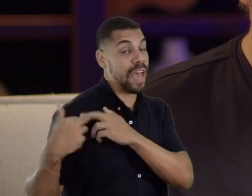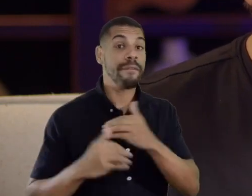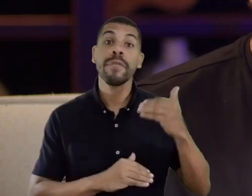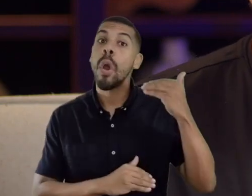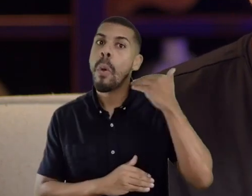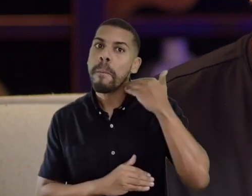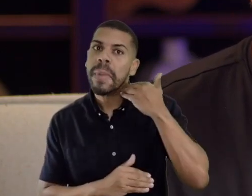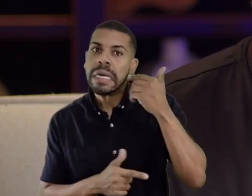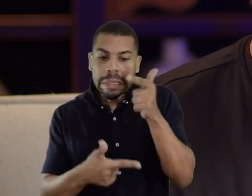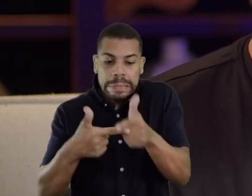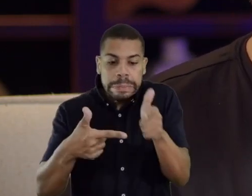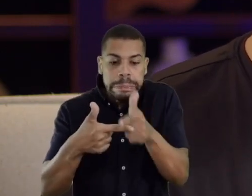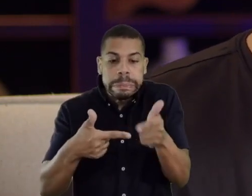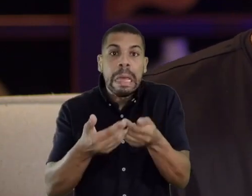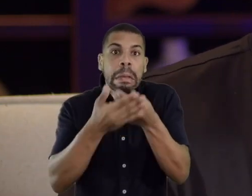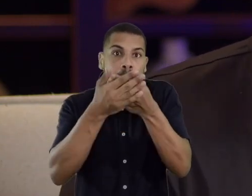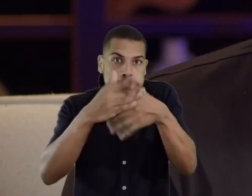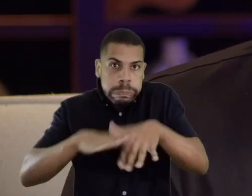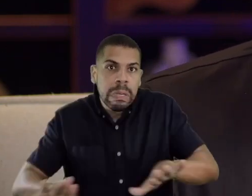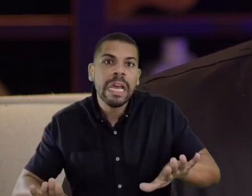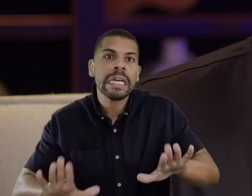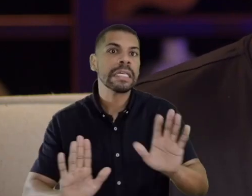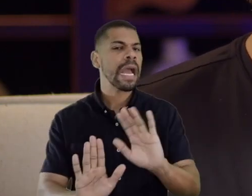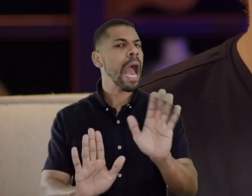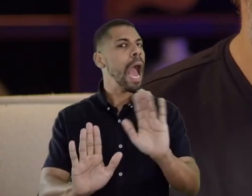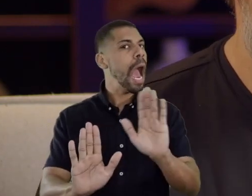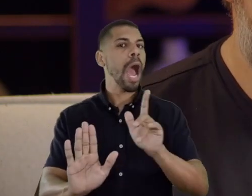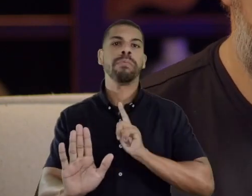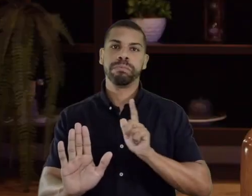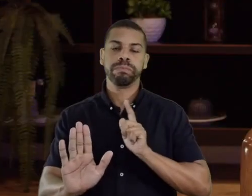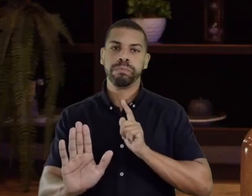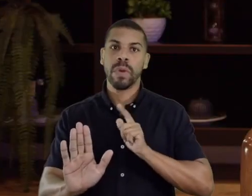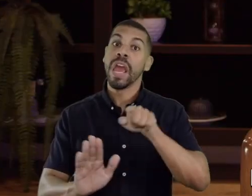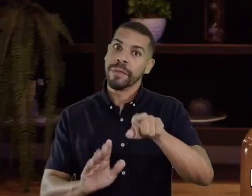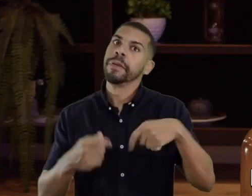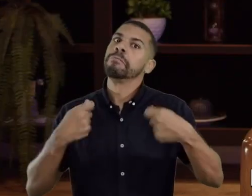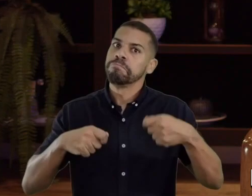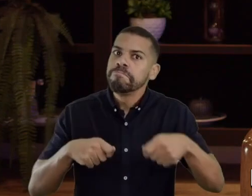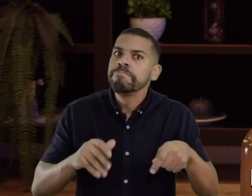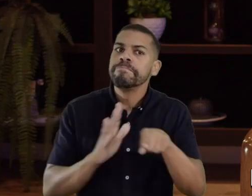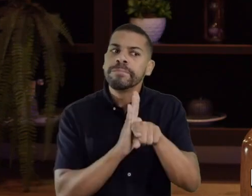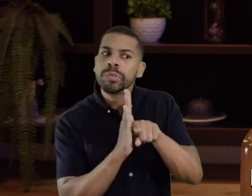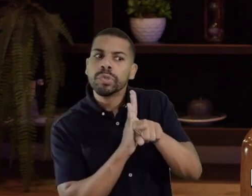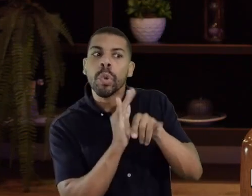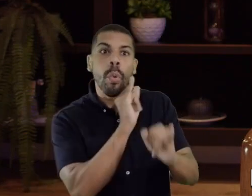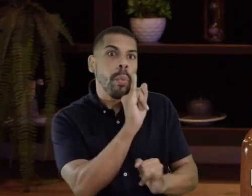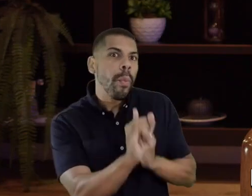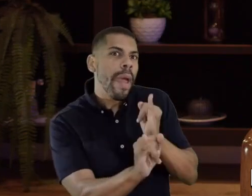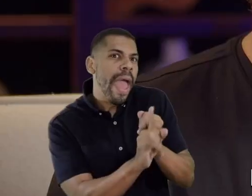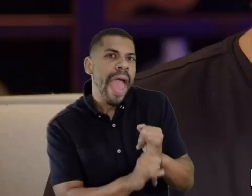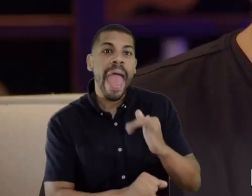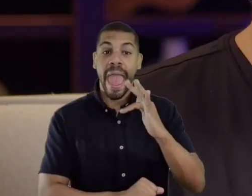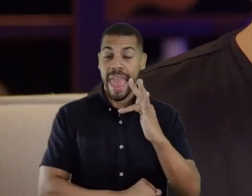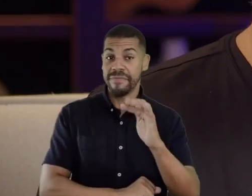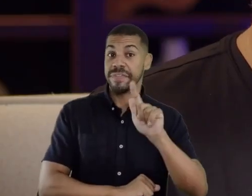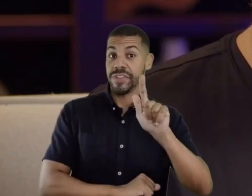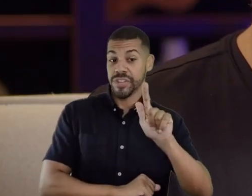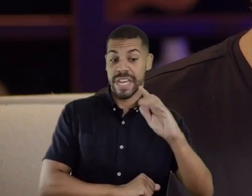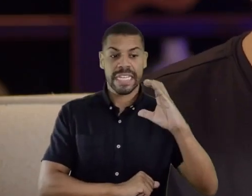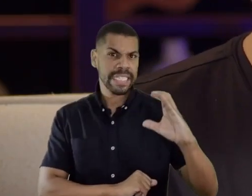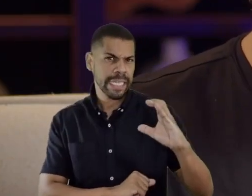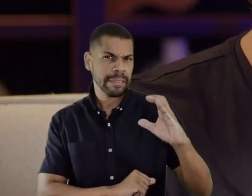E caso esse banco vem até algum problema existe a proteção do Fundo garantidor de crédito eu sugiro que você vá lá no site do